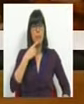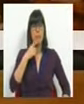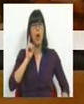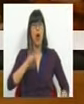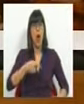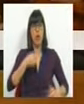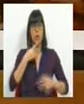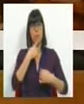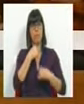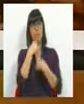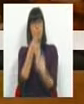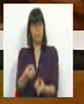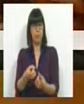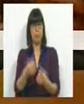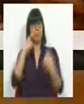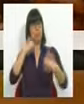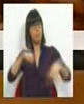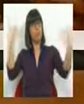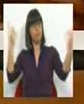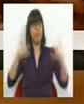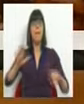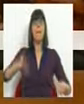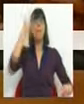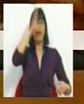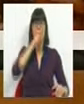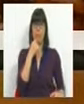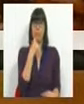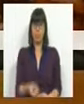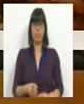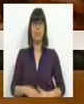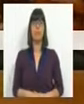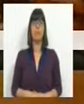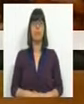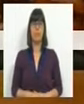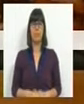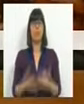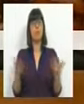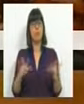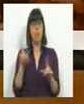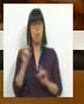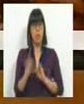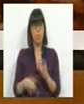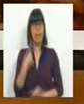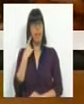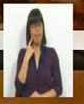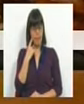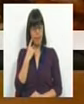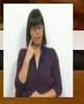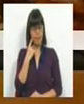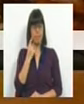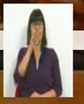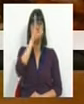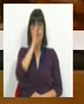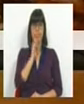alcance da afirmação do anúncio do Primeiro-Ministro. Um mês depois,